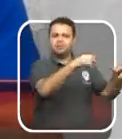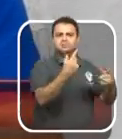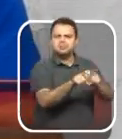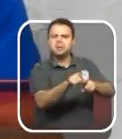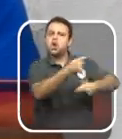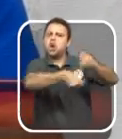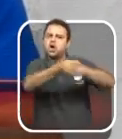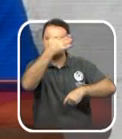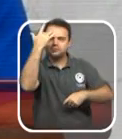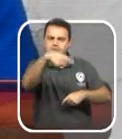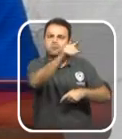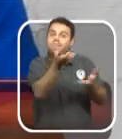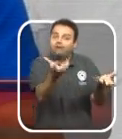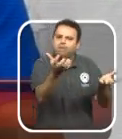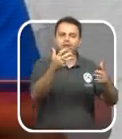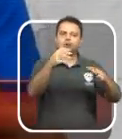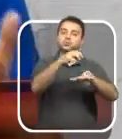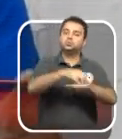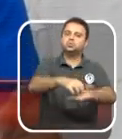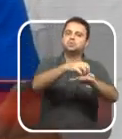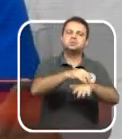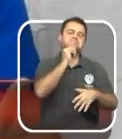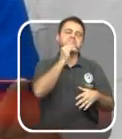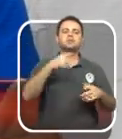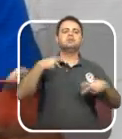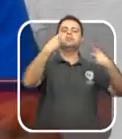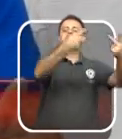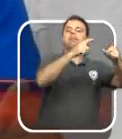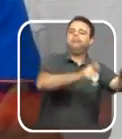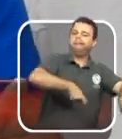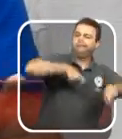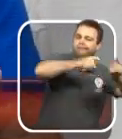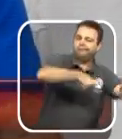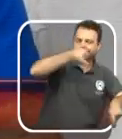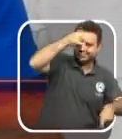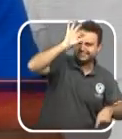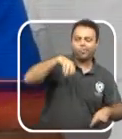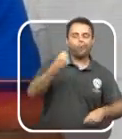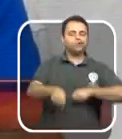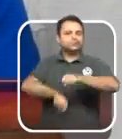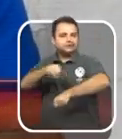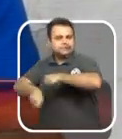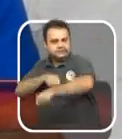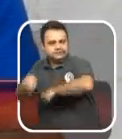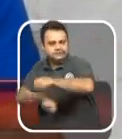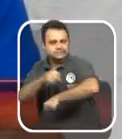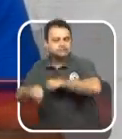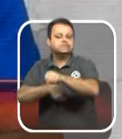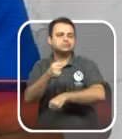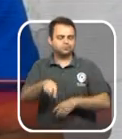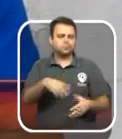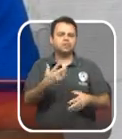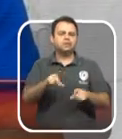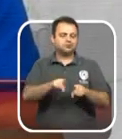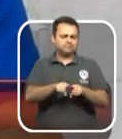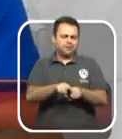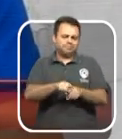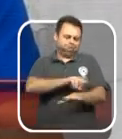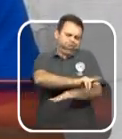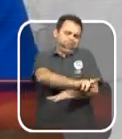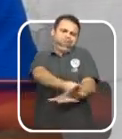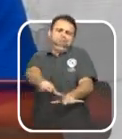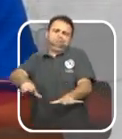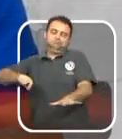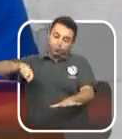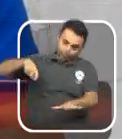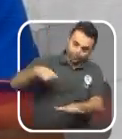vamos dizer assim, pessoas que produzem turismo, seja o rural, turismo rural, o ciclismo e tantos outros. Então,